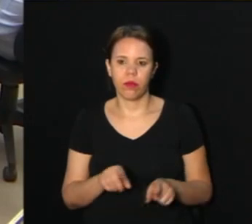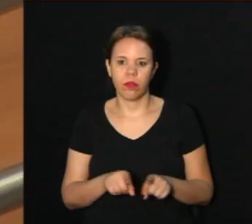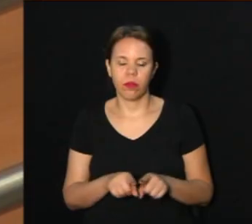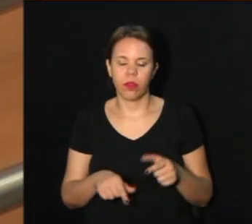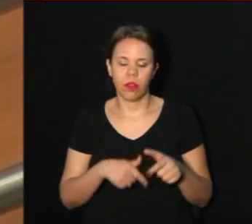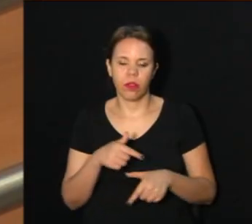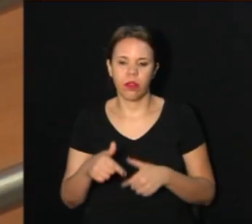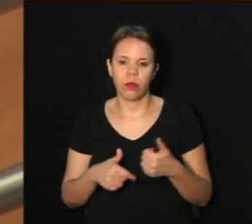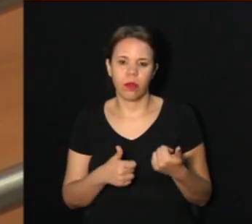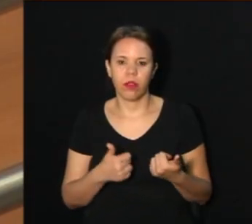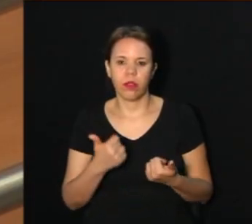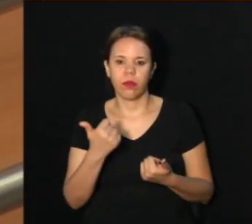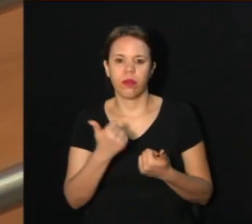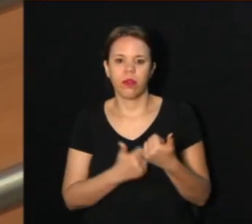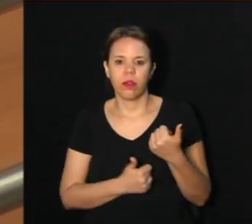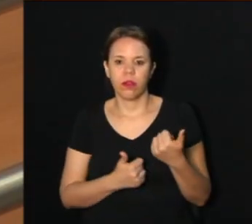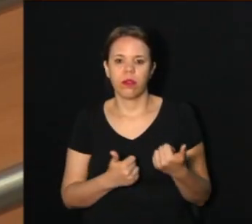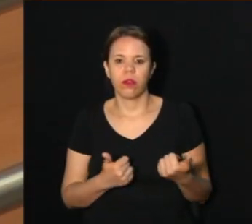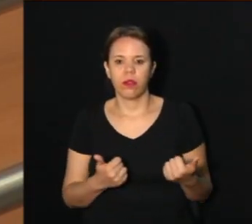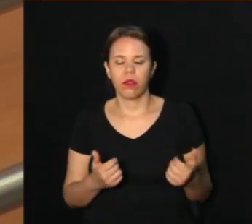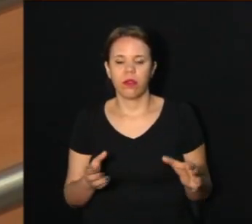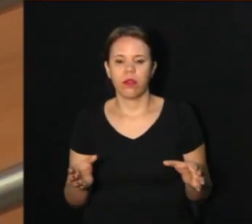Conselho Deliberativo do Camprev.